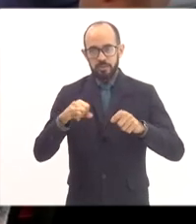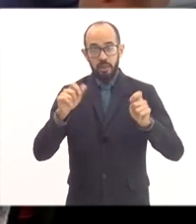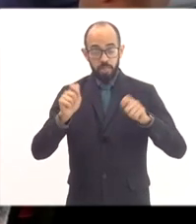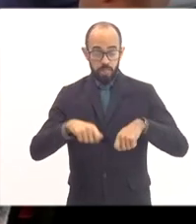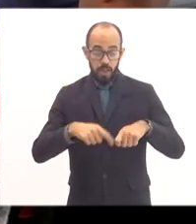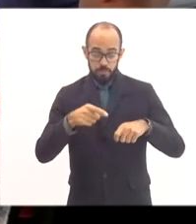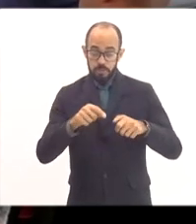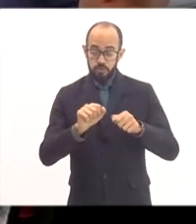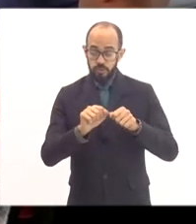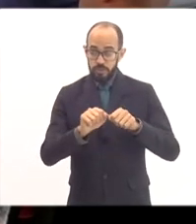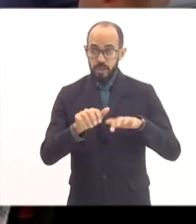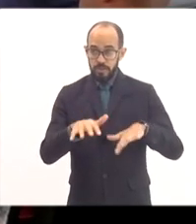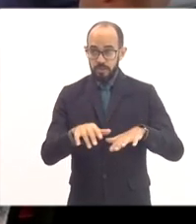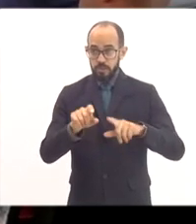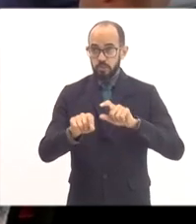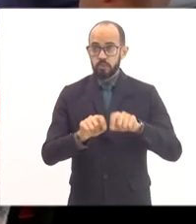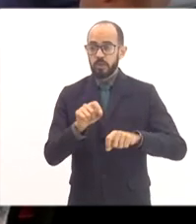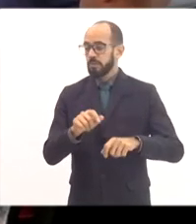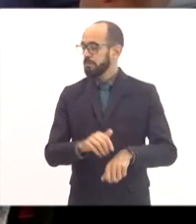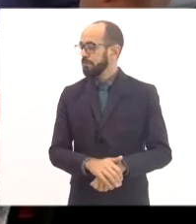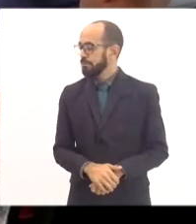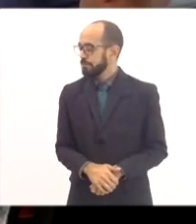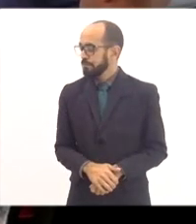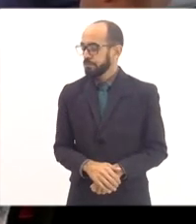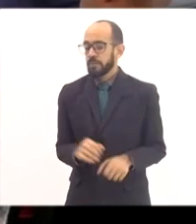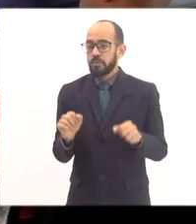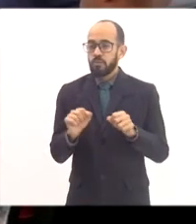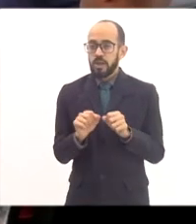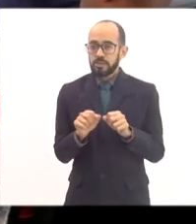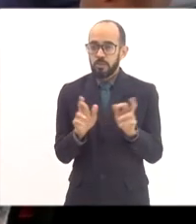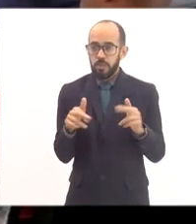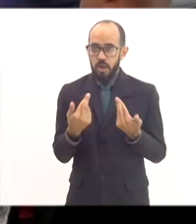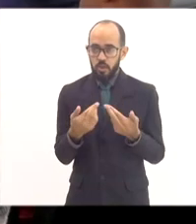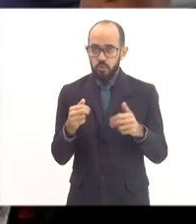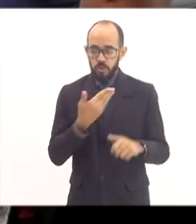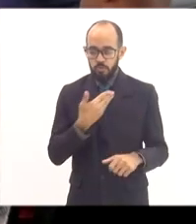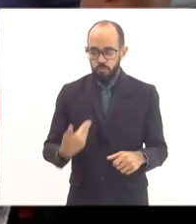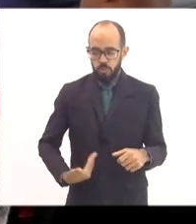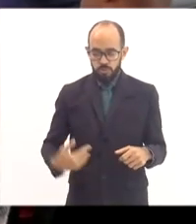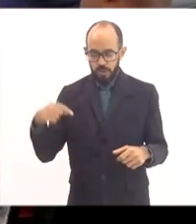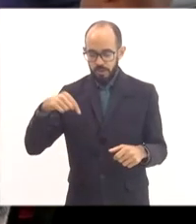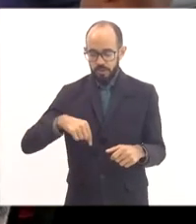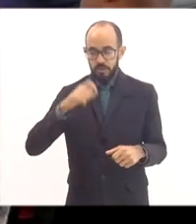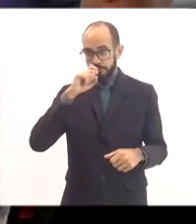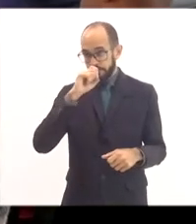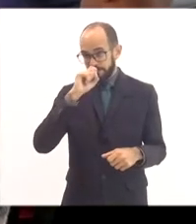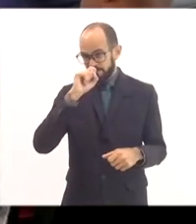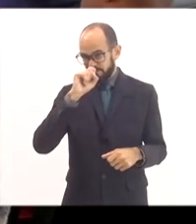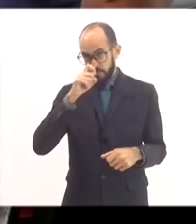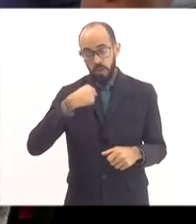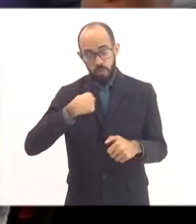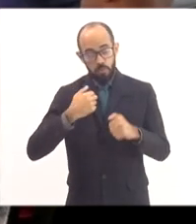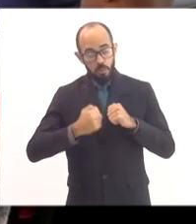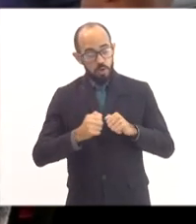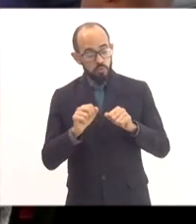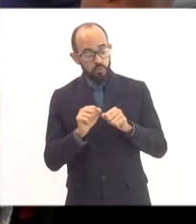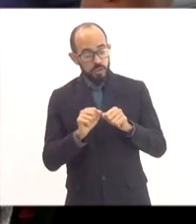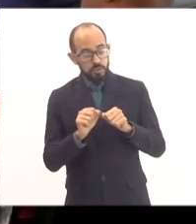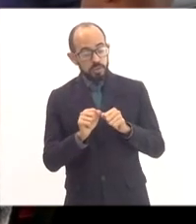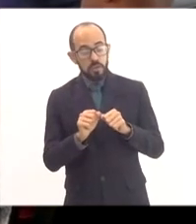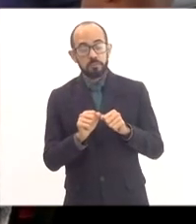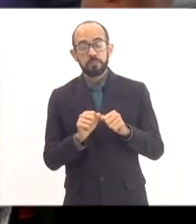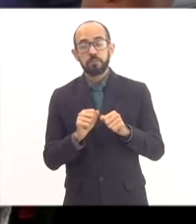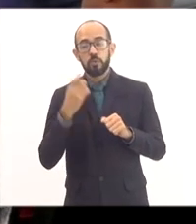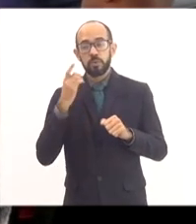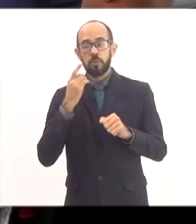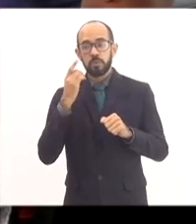forma. Fazer aqui uma reunião, como vou chamar para uma reunião de trabalho, e aí eu posso fazer isso com a prerrogativa de parlamentar